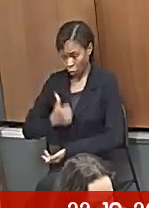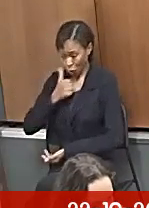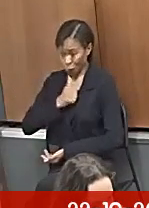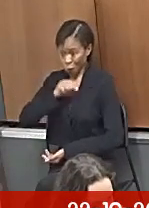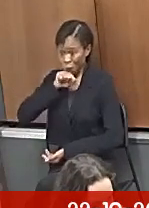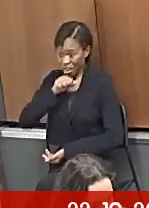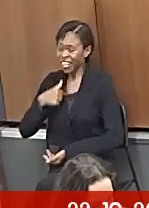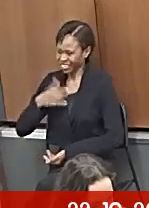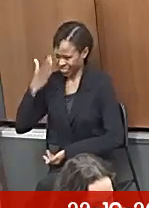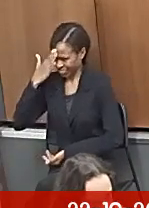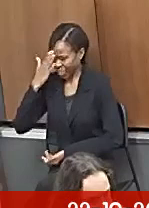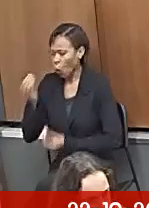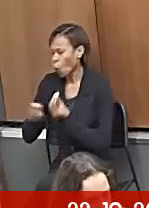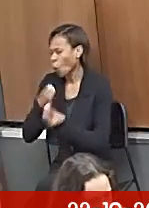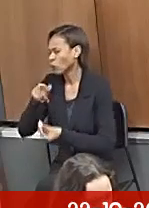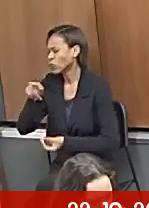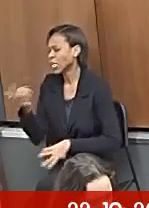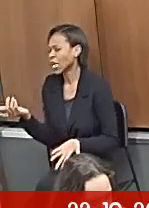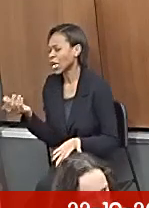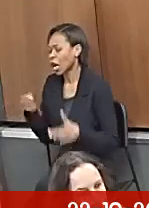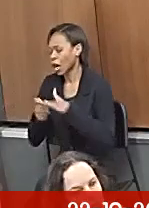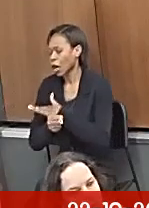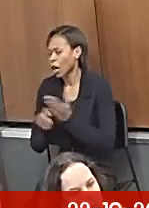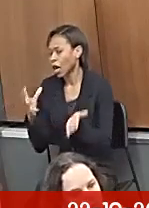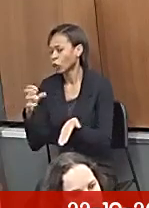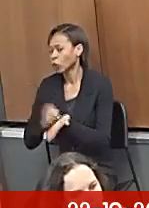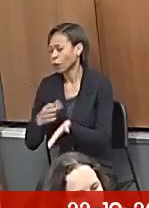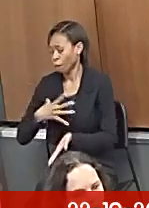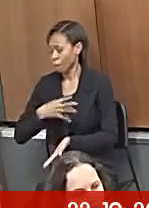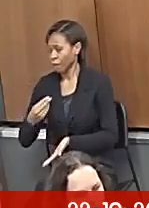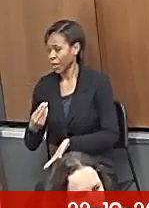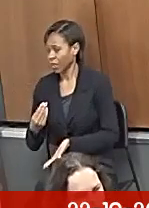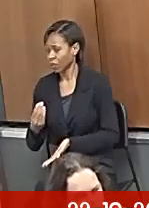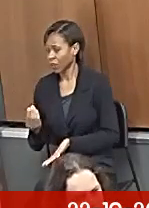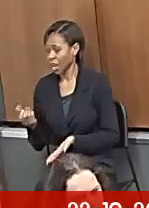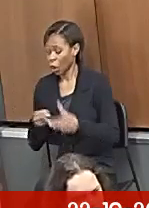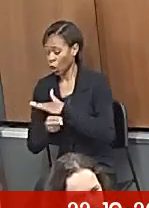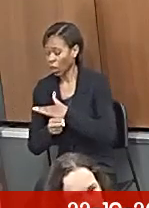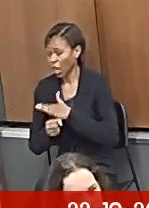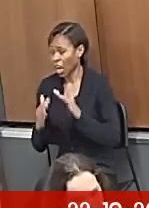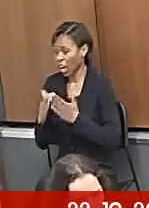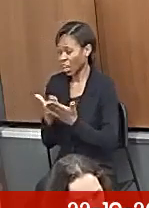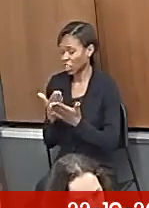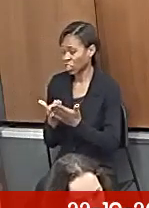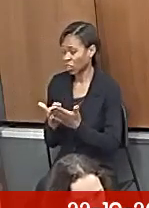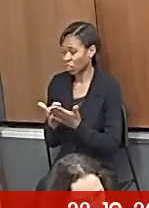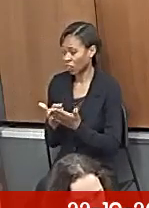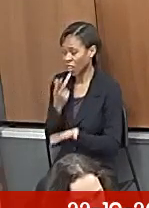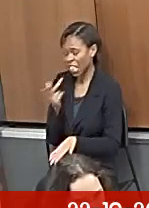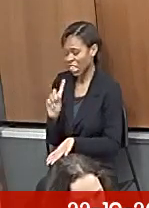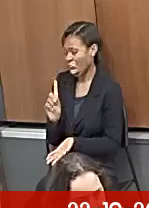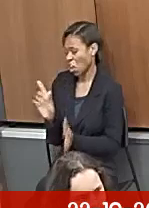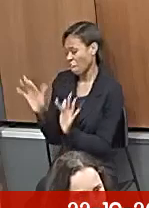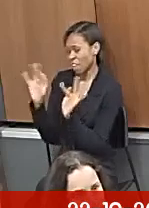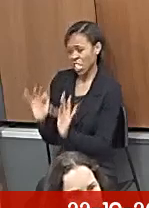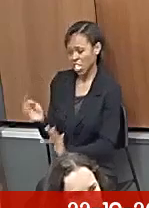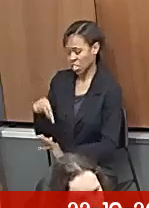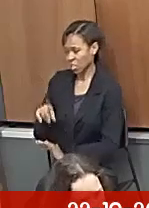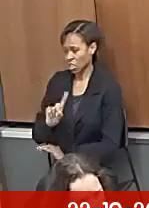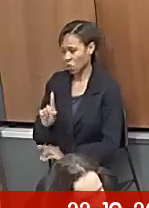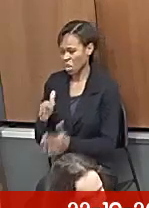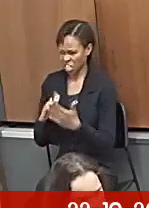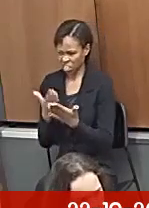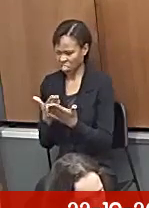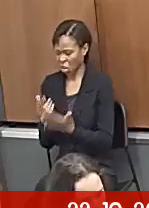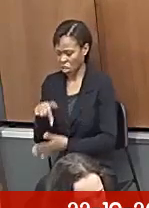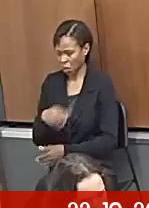que você vai chegar e matricular seu filho quando a escola fala, ah, ele não vai ser feliz aqui. Não, a escola não é para ele. Que mãe que tem